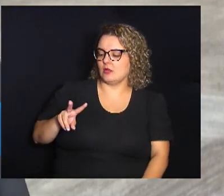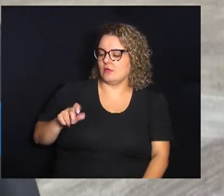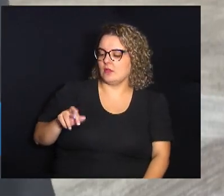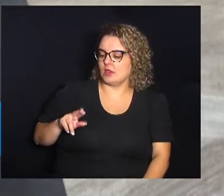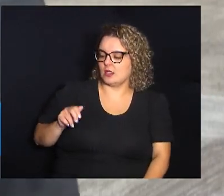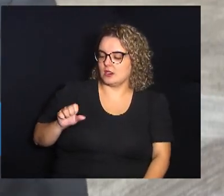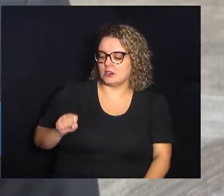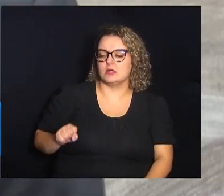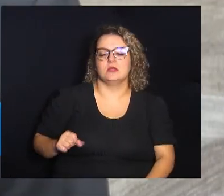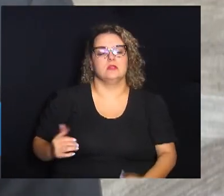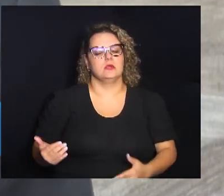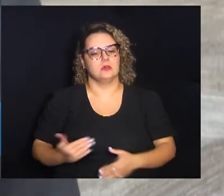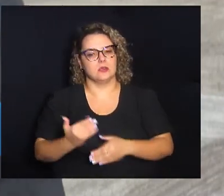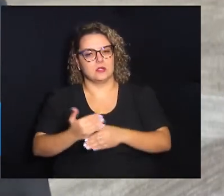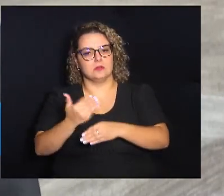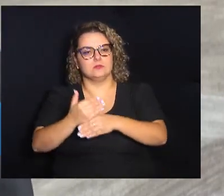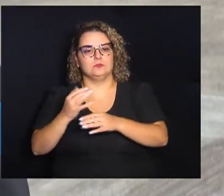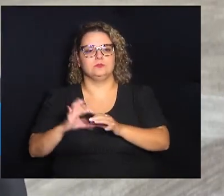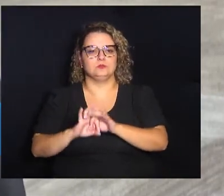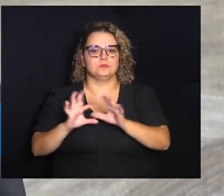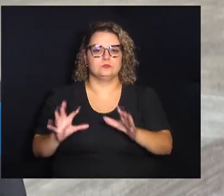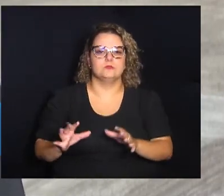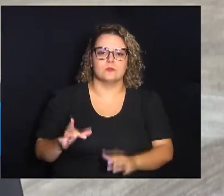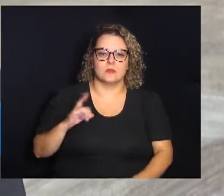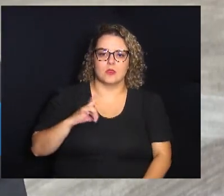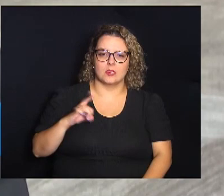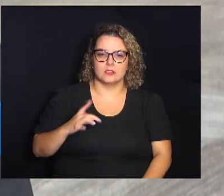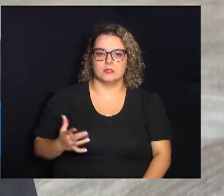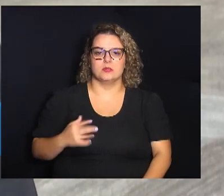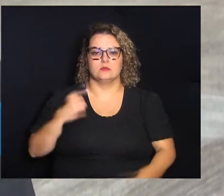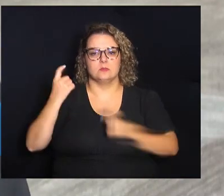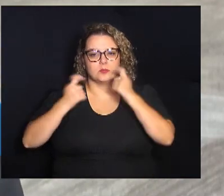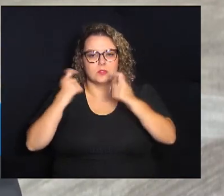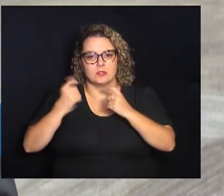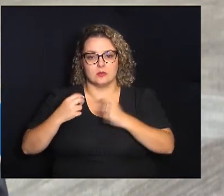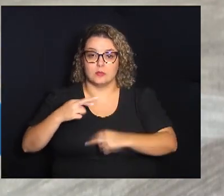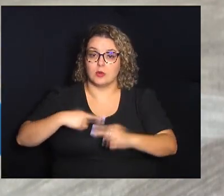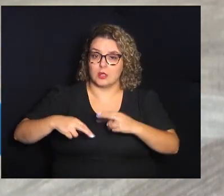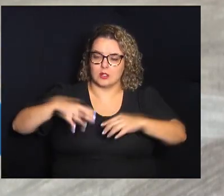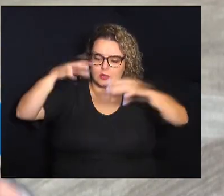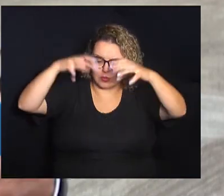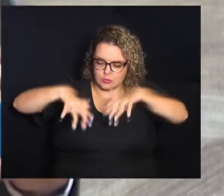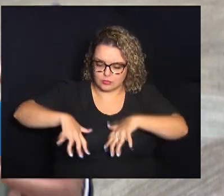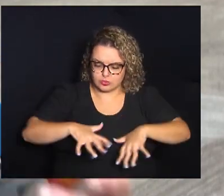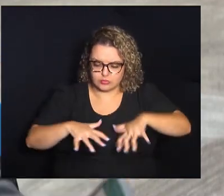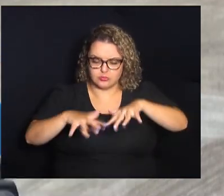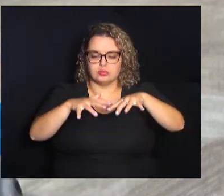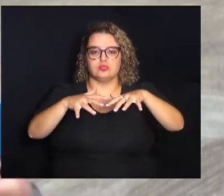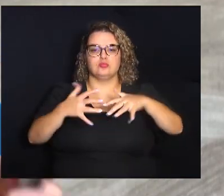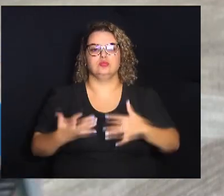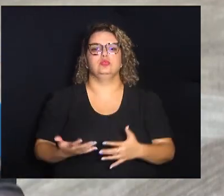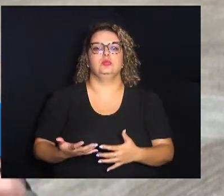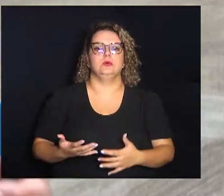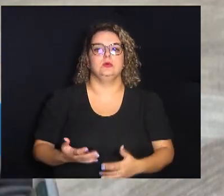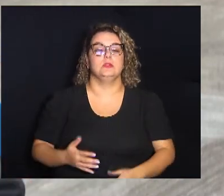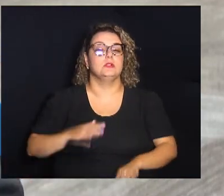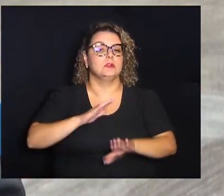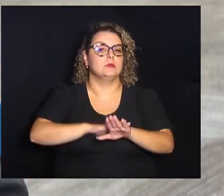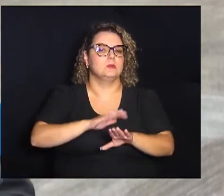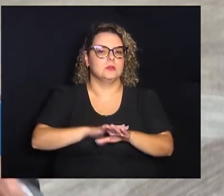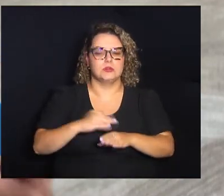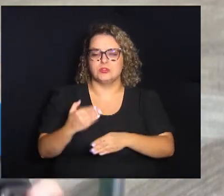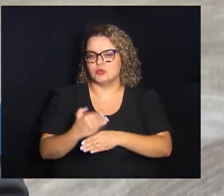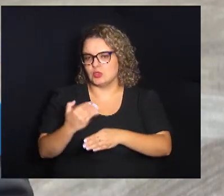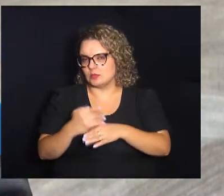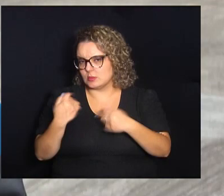de empreendimentos na nossa cidade. Nós temos a preocupação com relação às enchentes, os debates acerca das medidas e obras